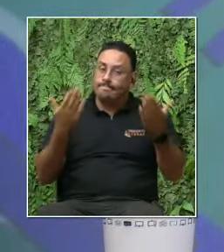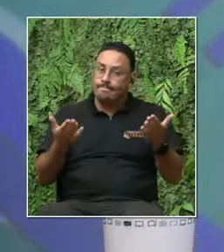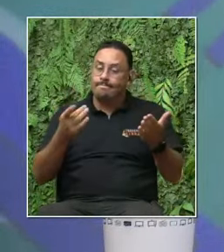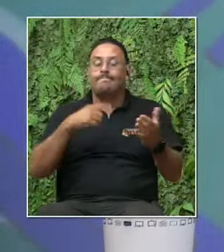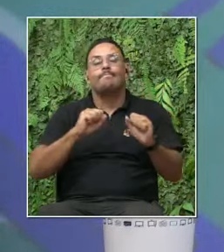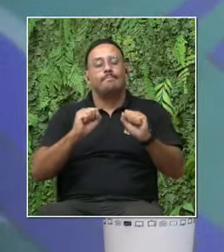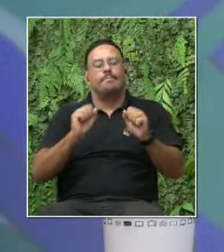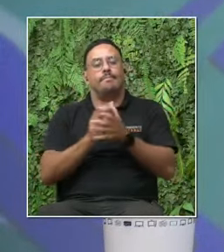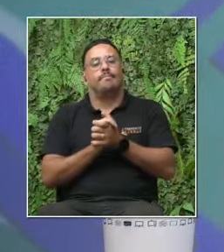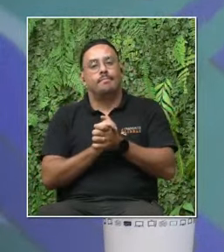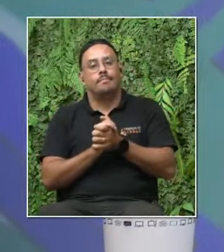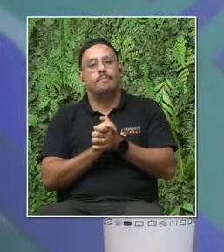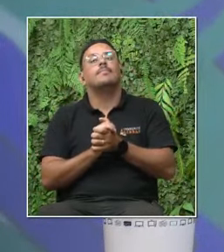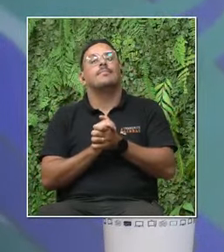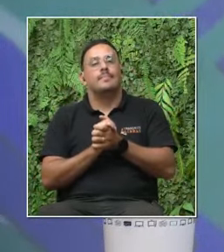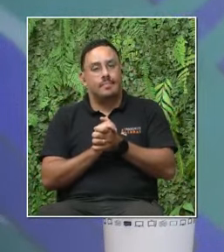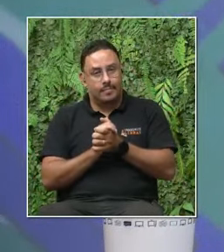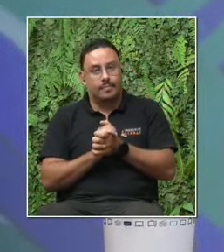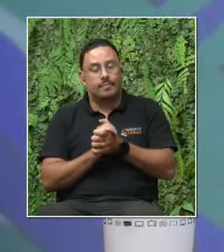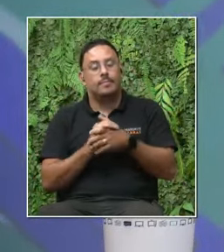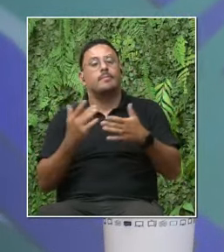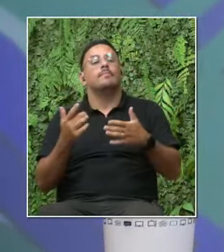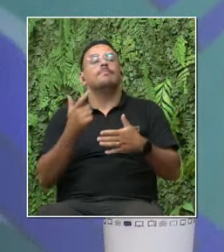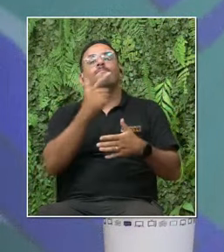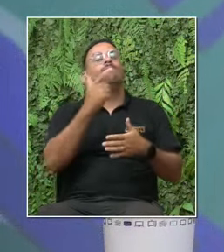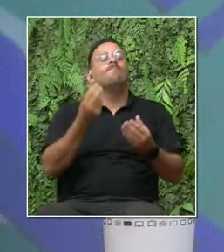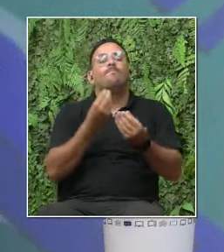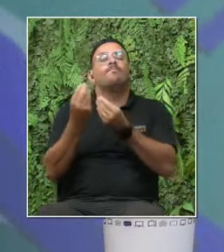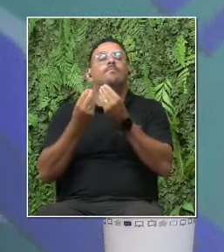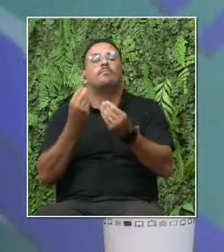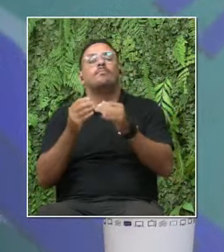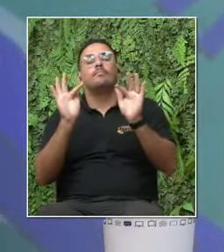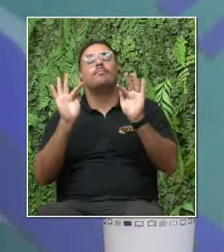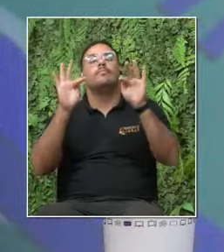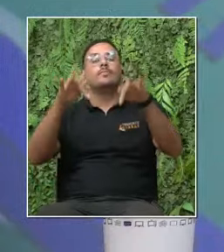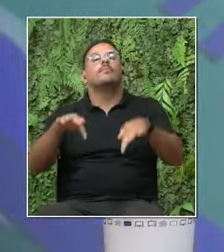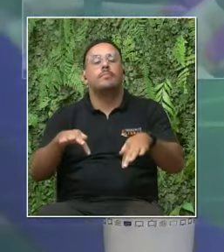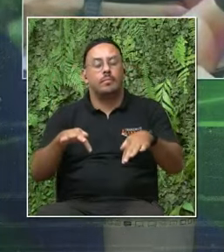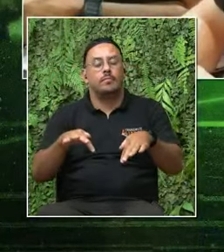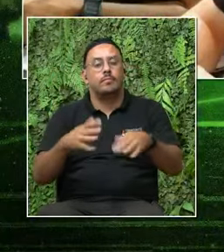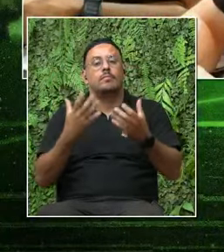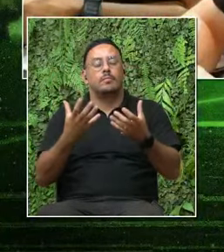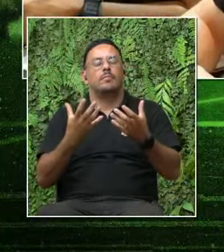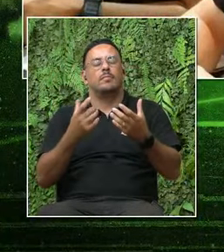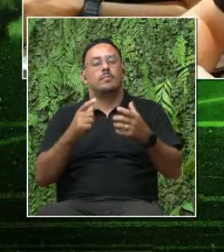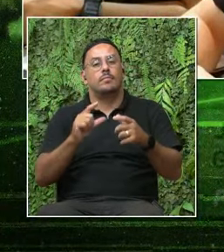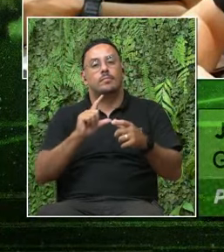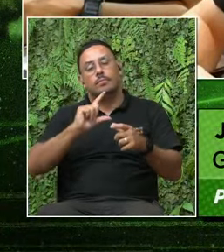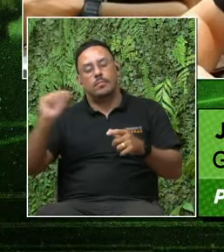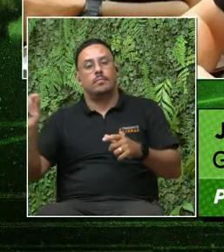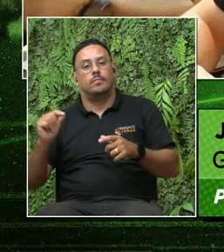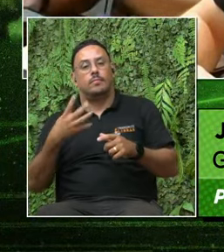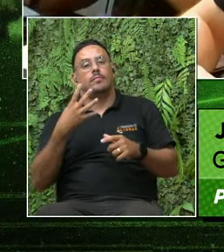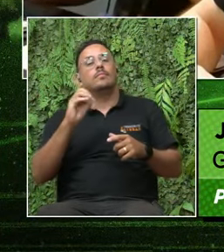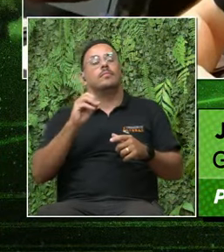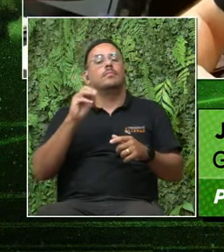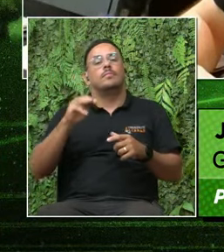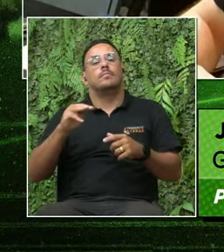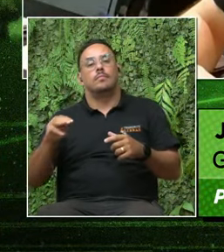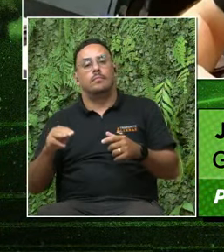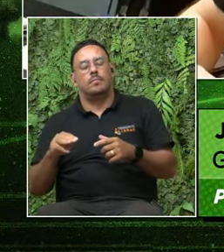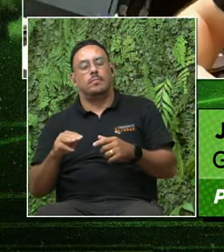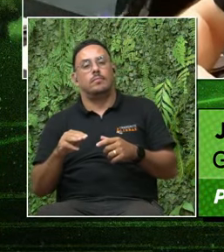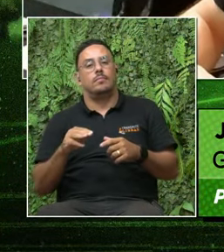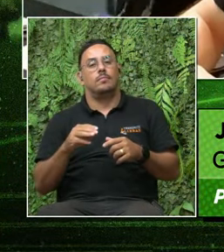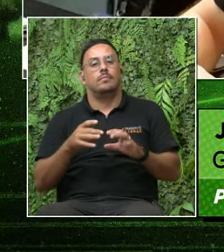que né é isso não tem jeito né é uma final não tem como que a gente saísse com 40 minutos mais